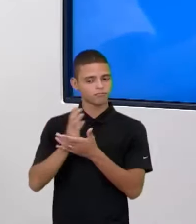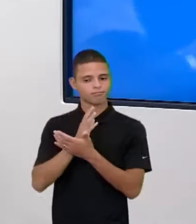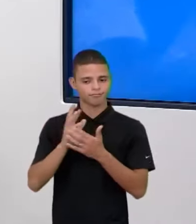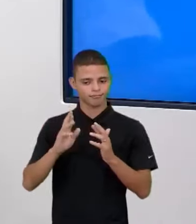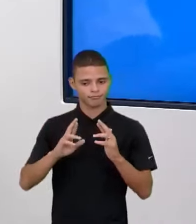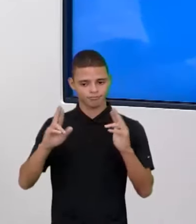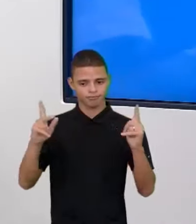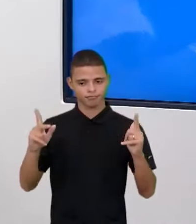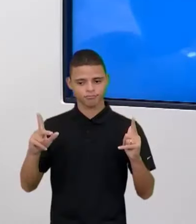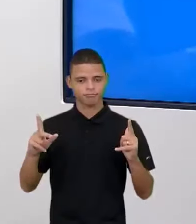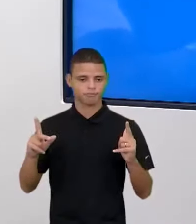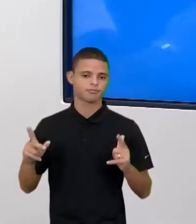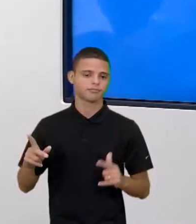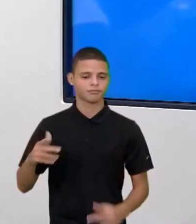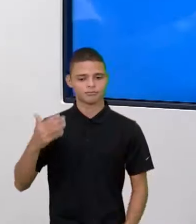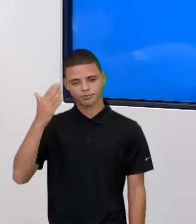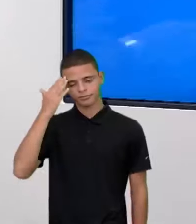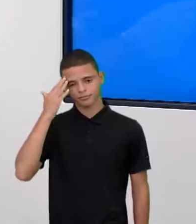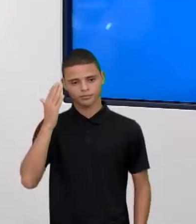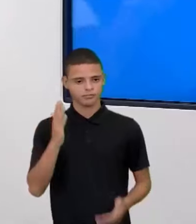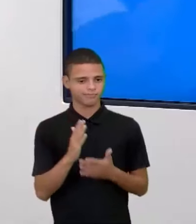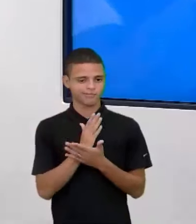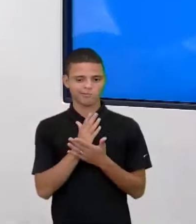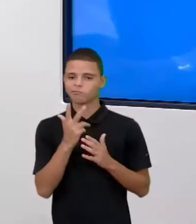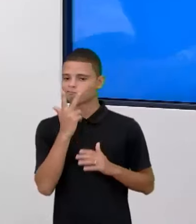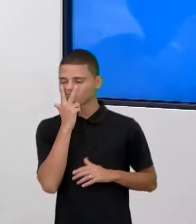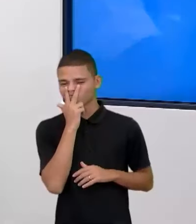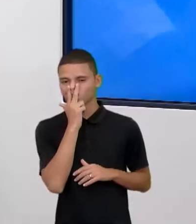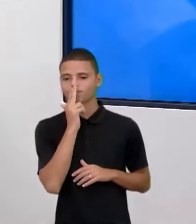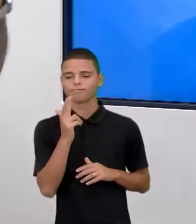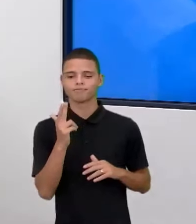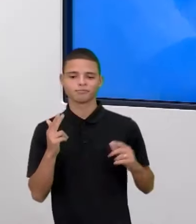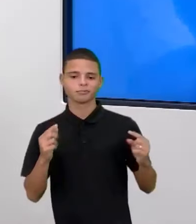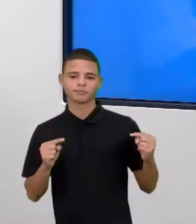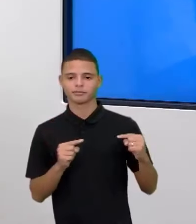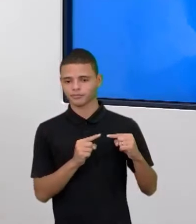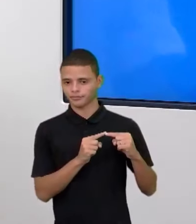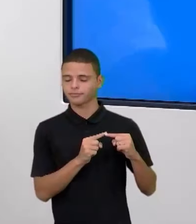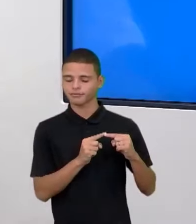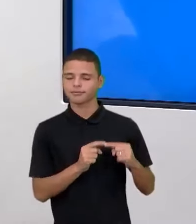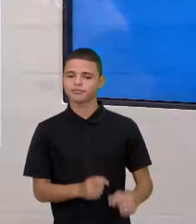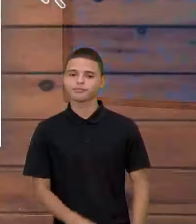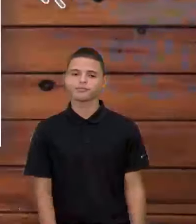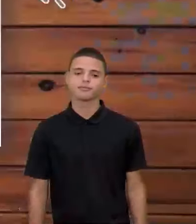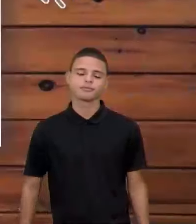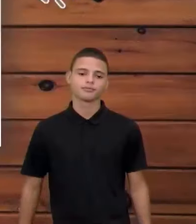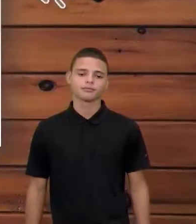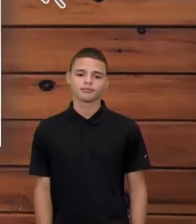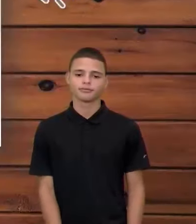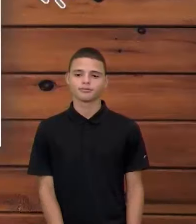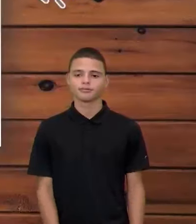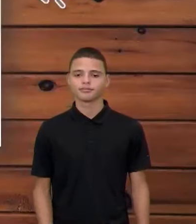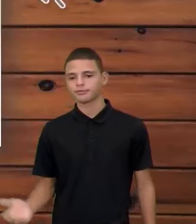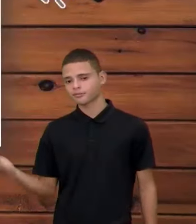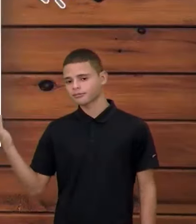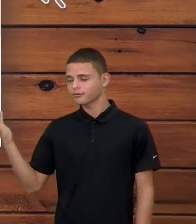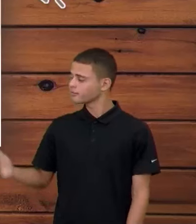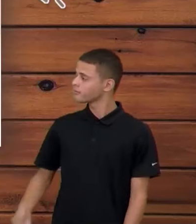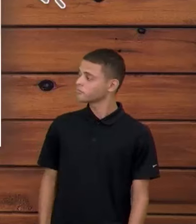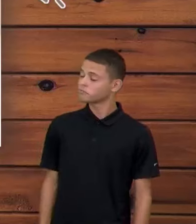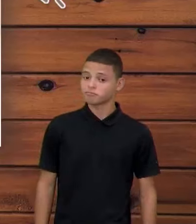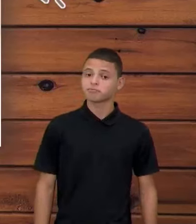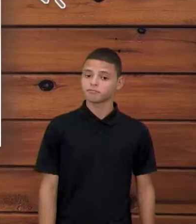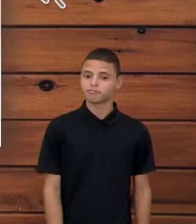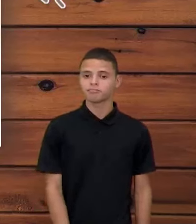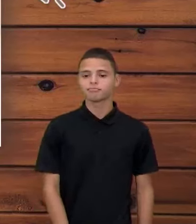sabe? São aqueles irmãos gêmeos, mas são gêmeos fraternos, são gêmeos diferentes. Então, tá aí o country e